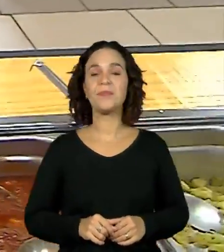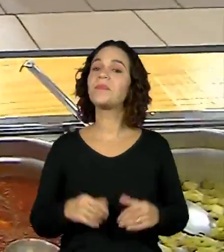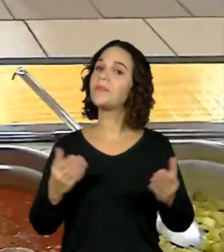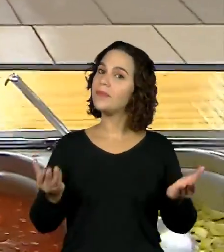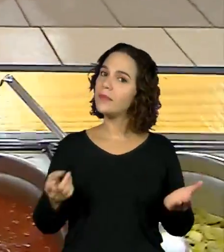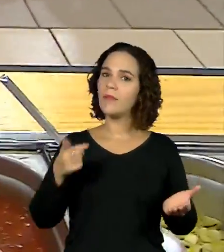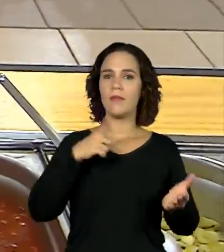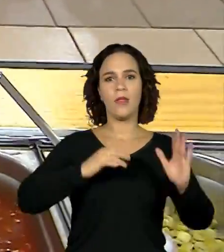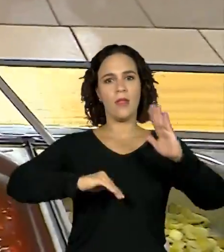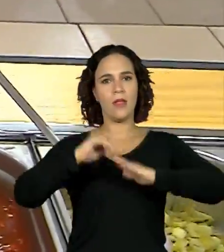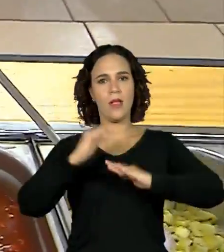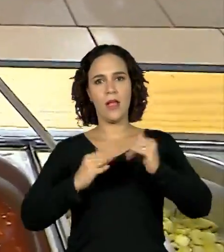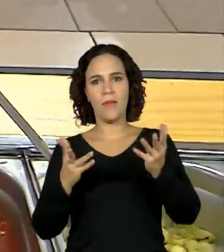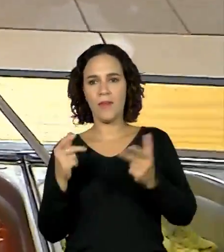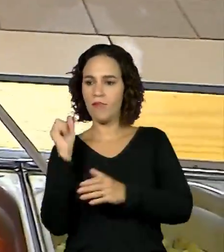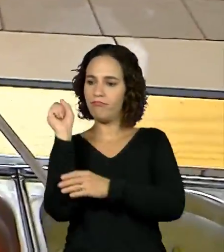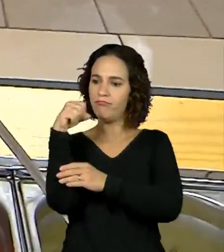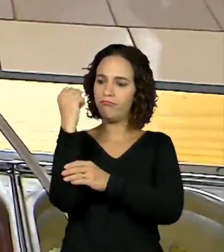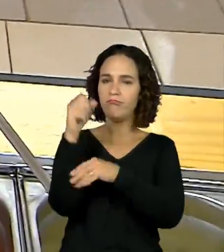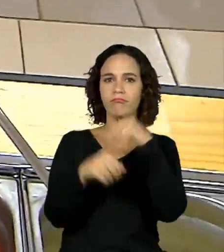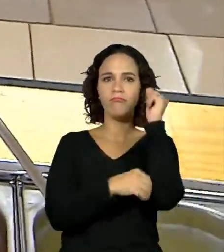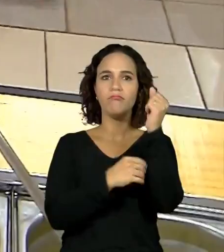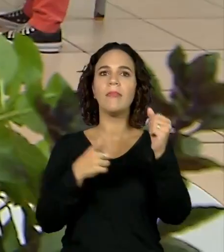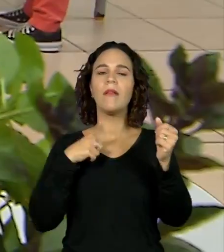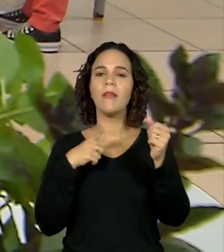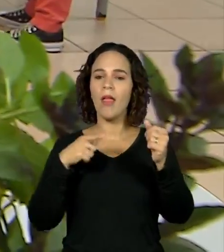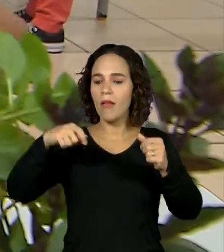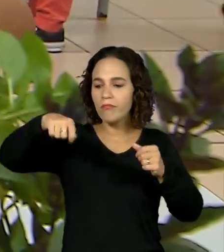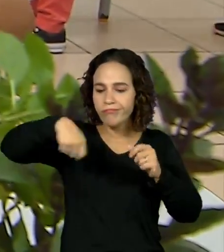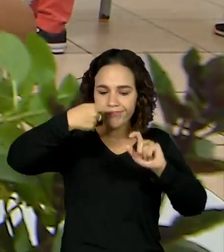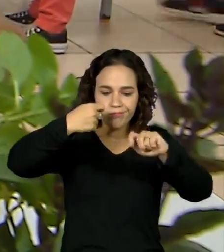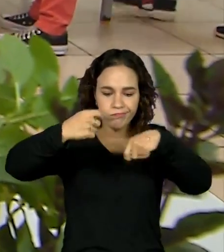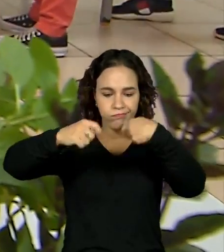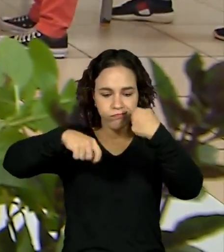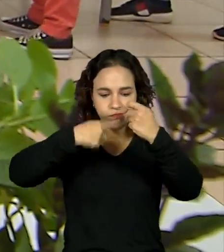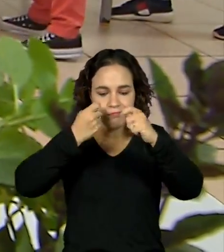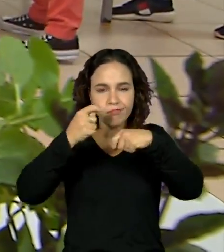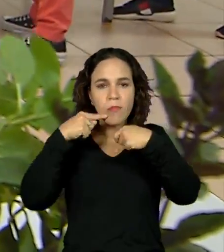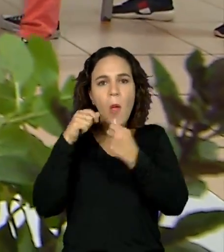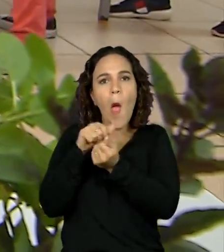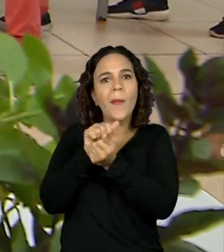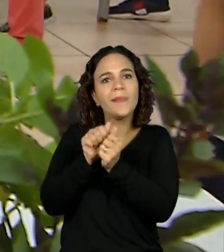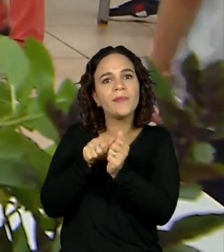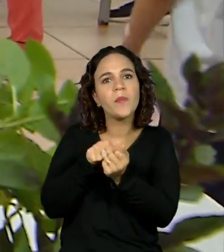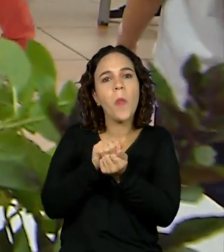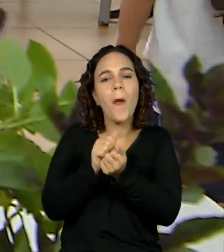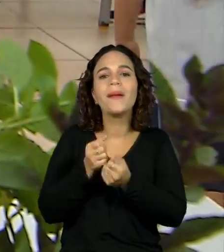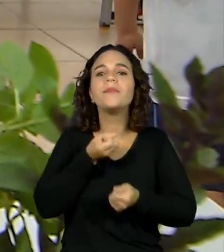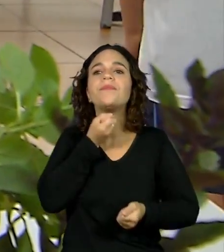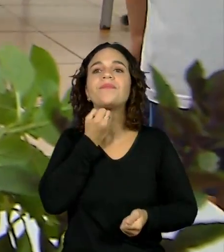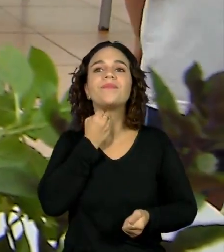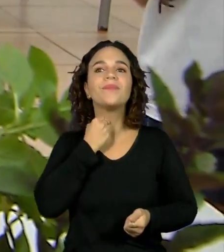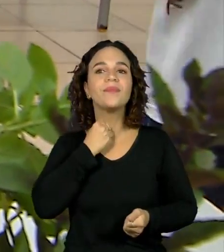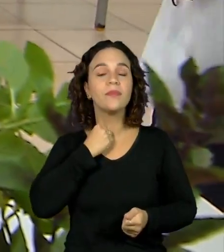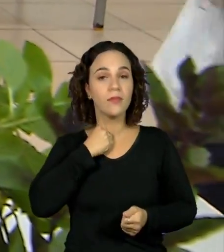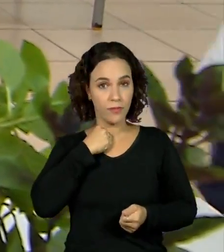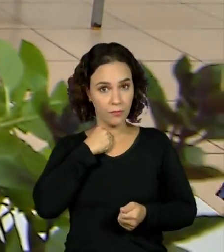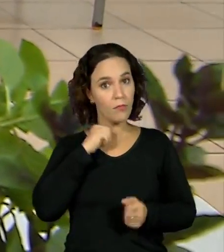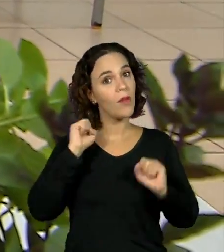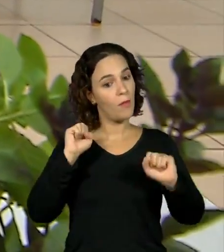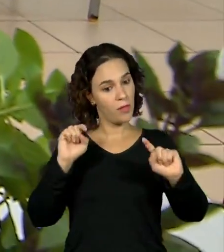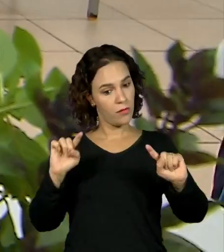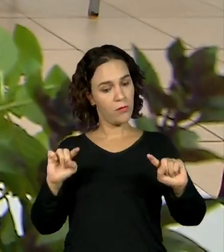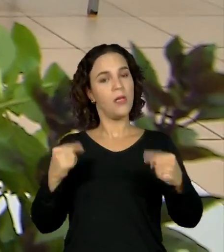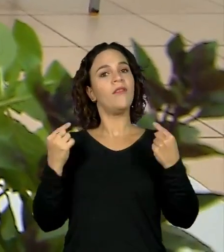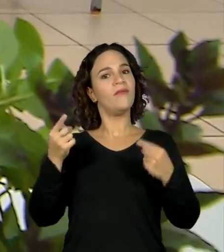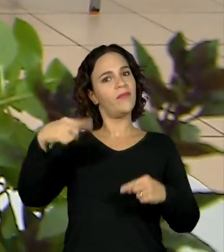Desenvolver habilidades motoras para manipular talheres e orais para mastigar e engolir alimentos pode ser um desafio